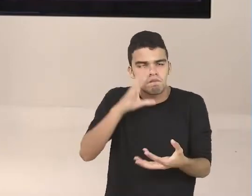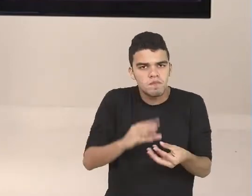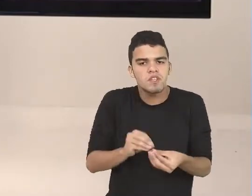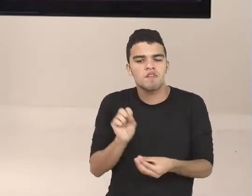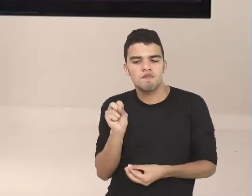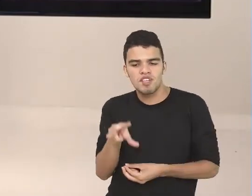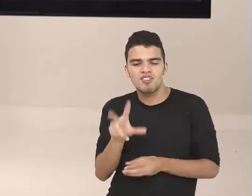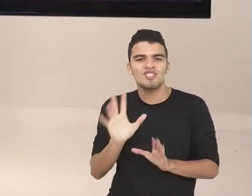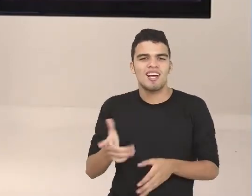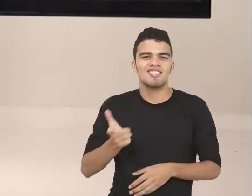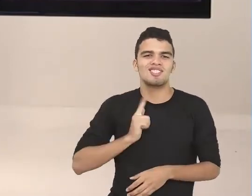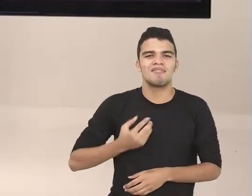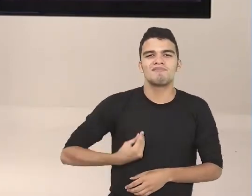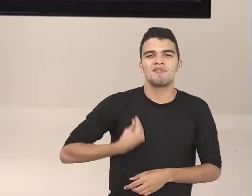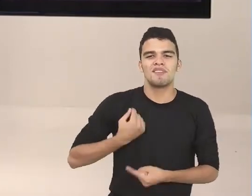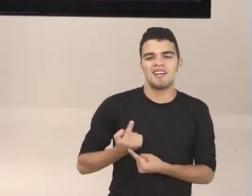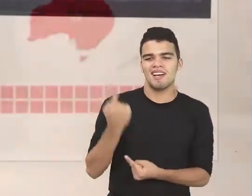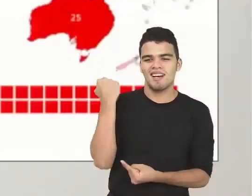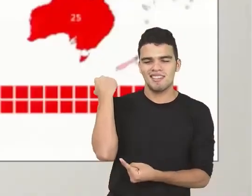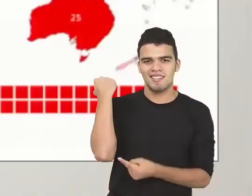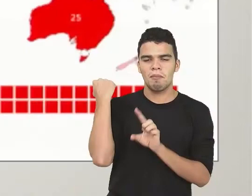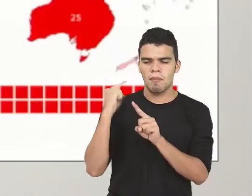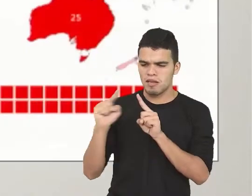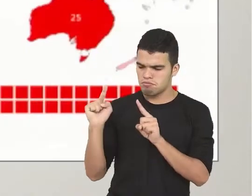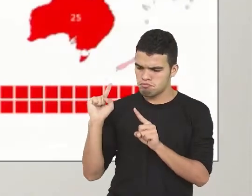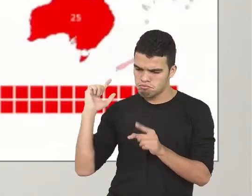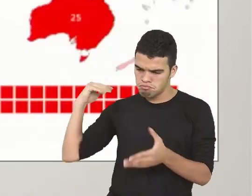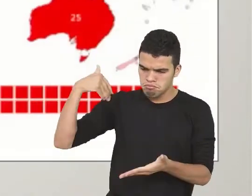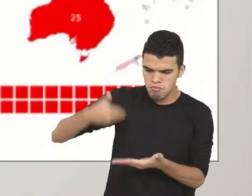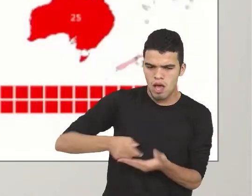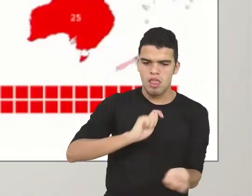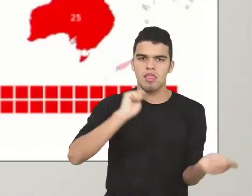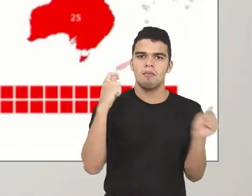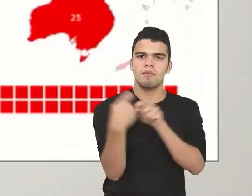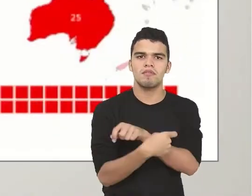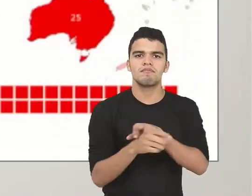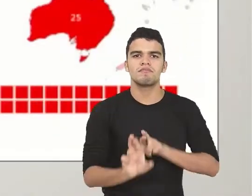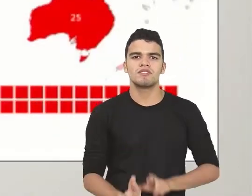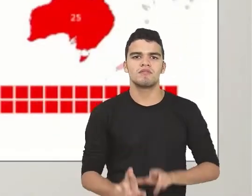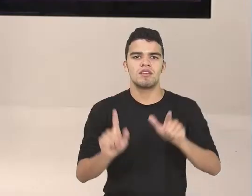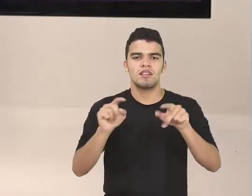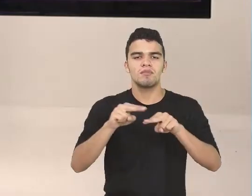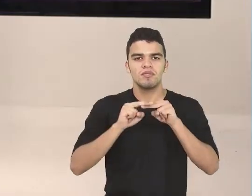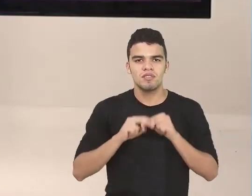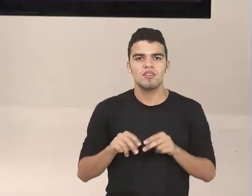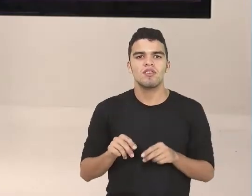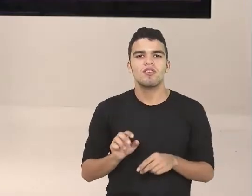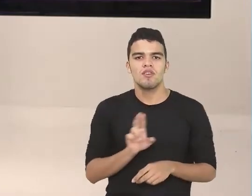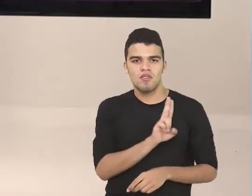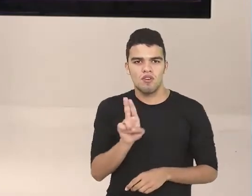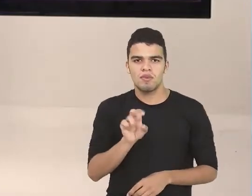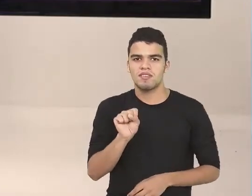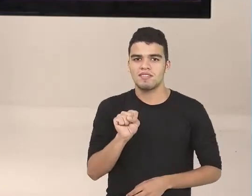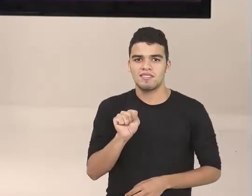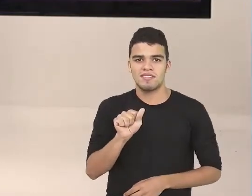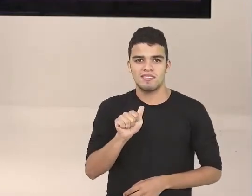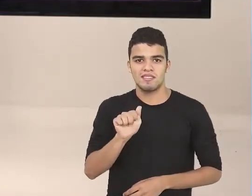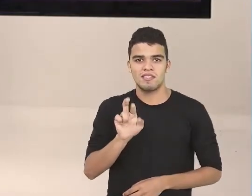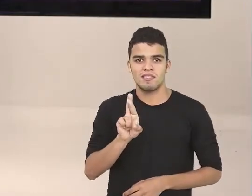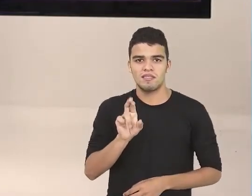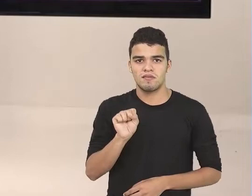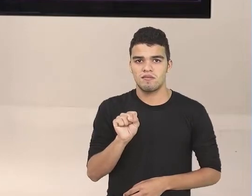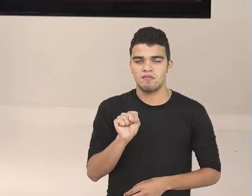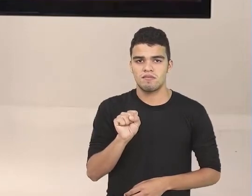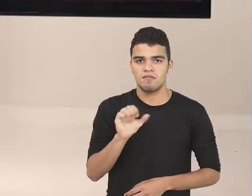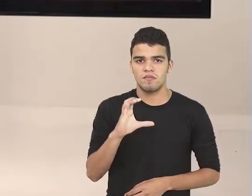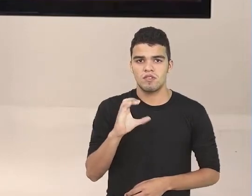existia, só que ele veio em uma conformação diferente. Por isso eles colocaram o nome de SARS-CoV-2. Passando para os casos,